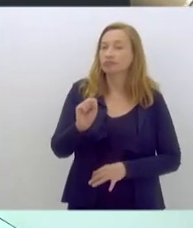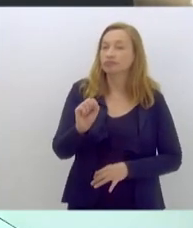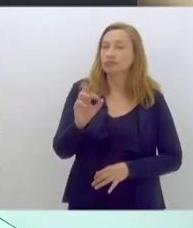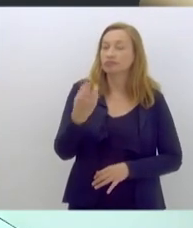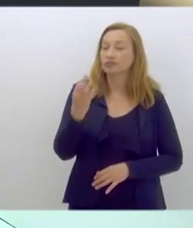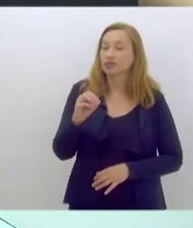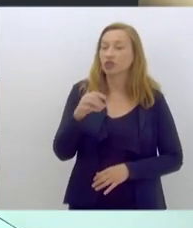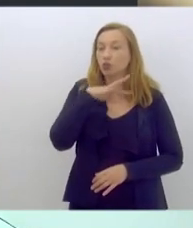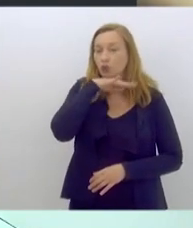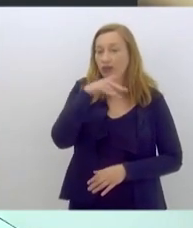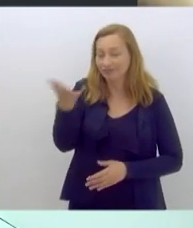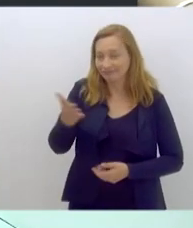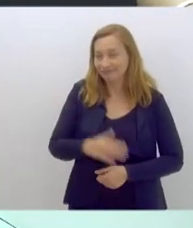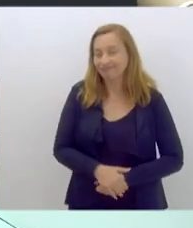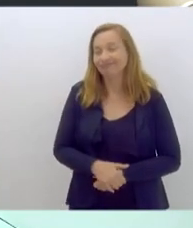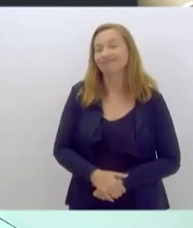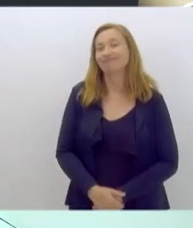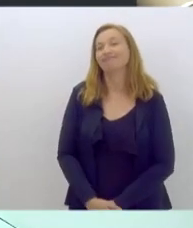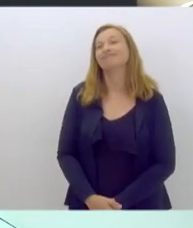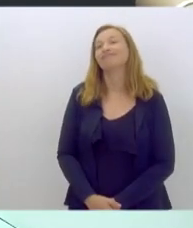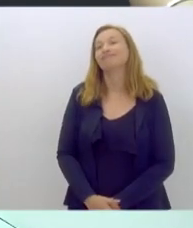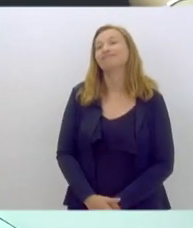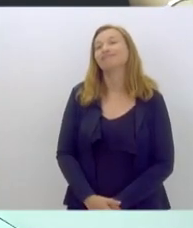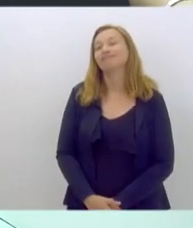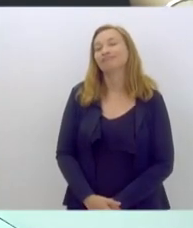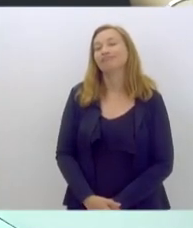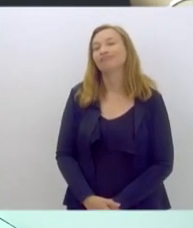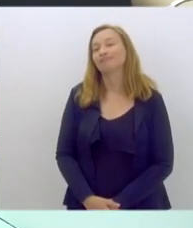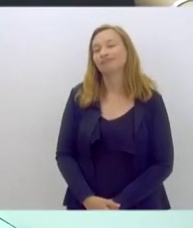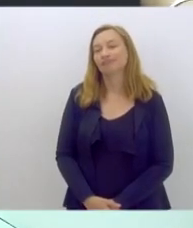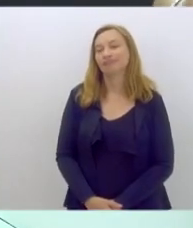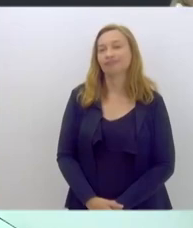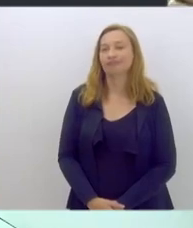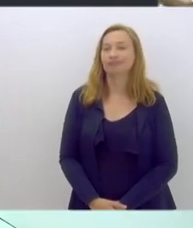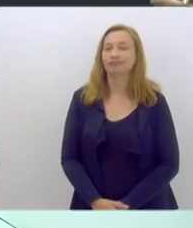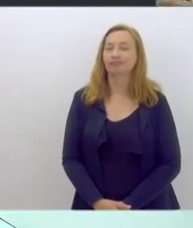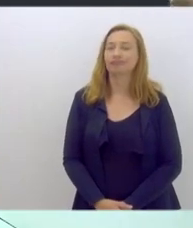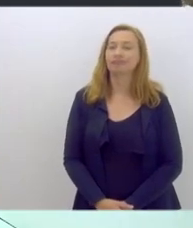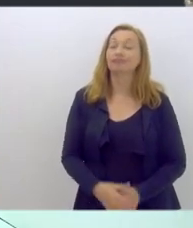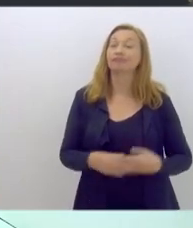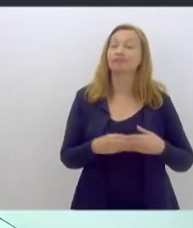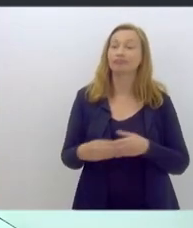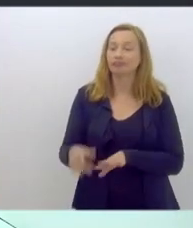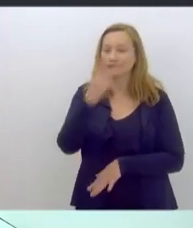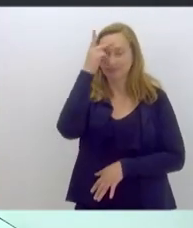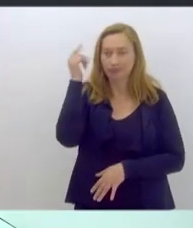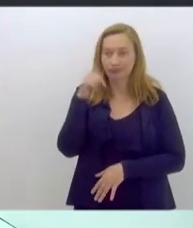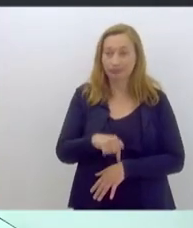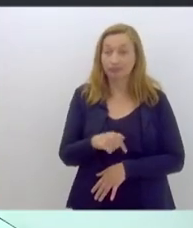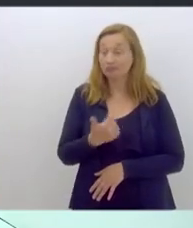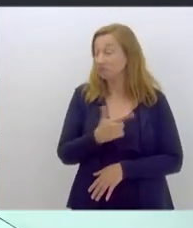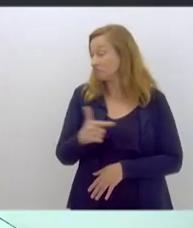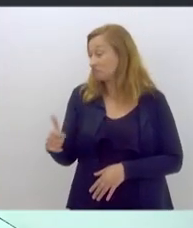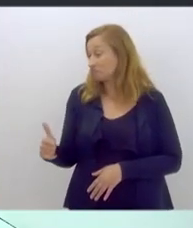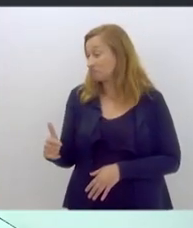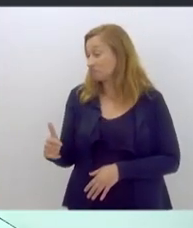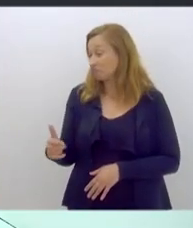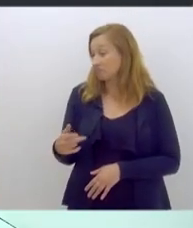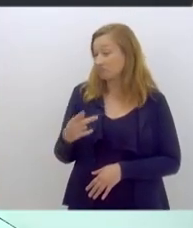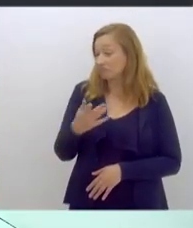né que que trouxe essas pessoas para cá porque se não tivesse essas pessoas